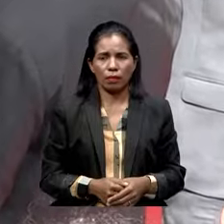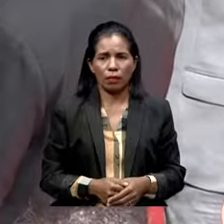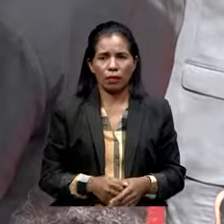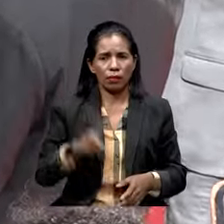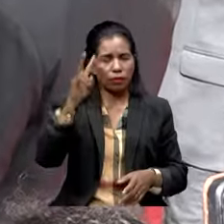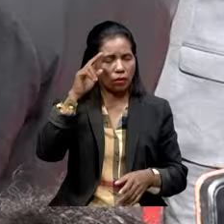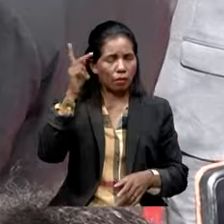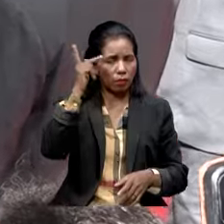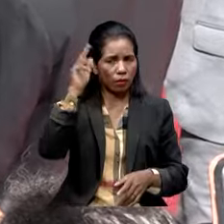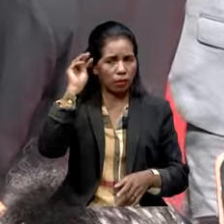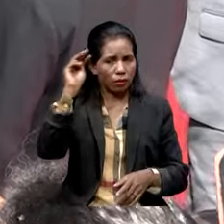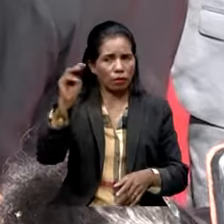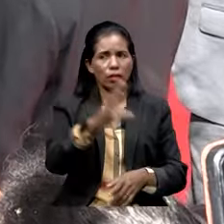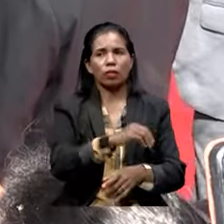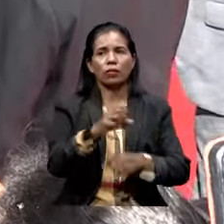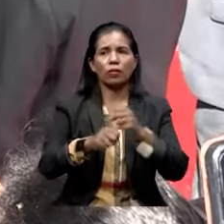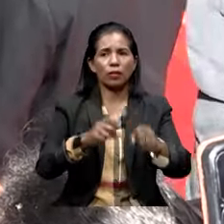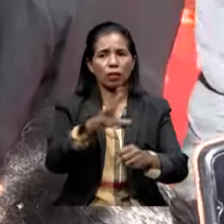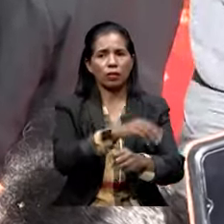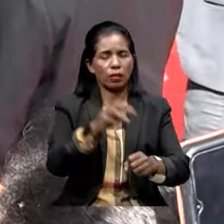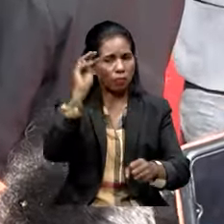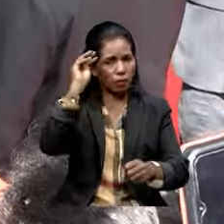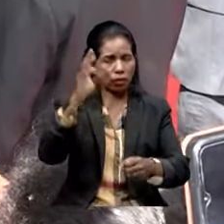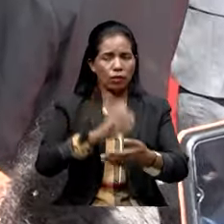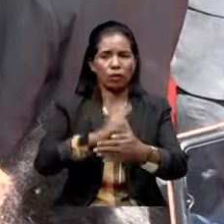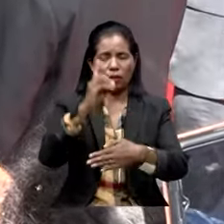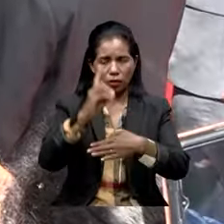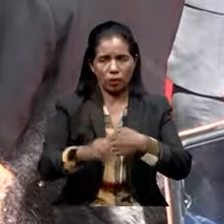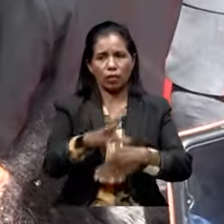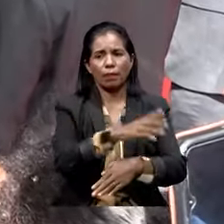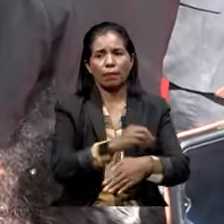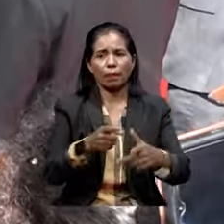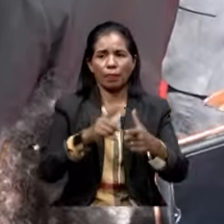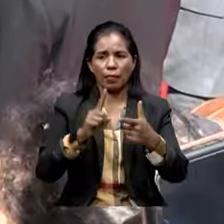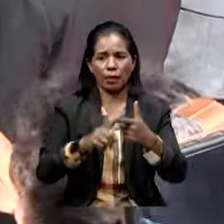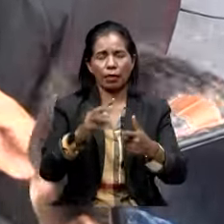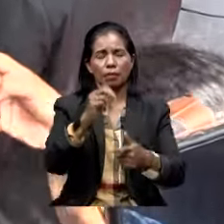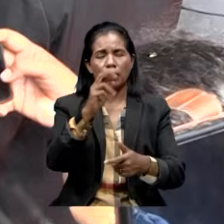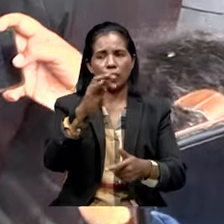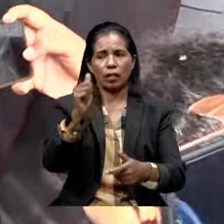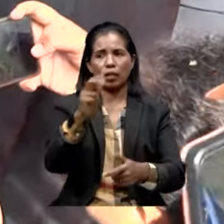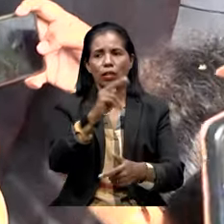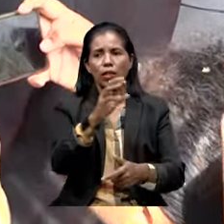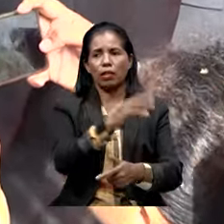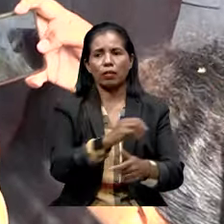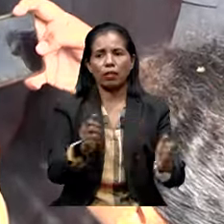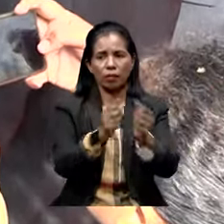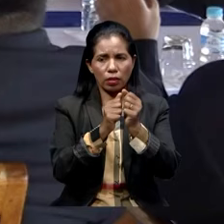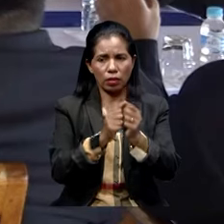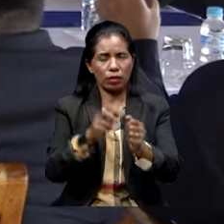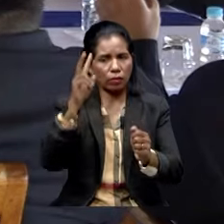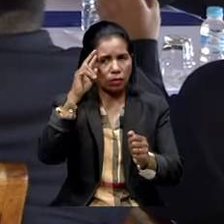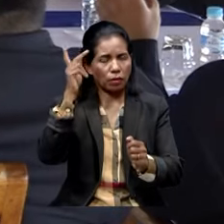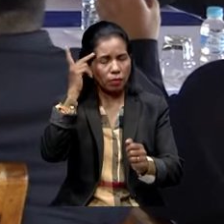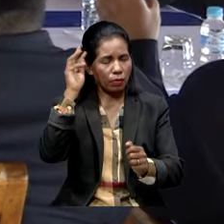Vice-Primeiro-Ministro, Ministro Coordenador Assuntos Sociais, no Ministro de Desenvolvimento Rural no Habitação Comunitária, Mariano Sanami Sabino, a motoco delegação